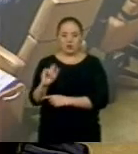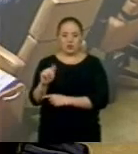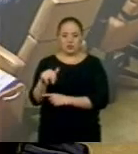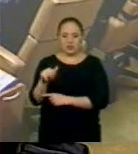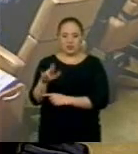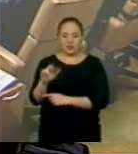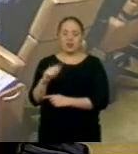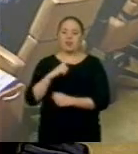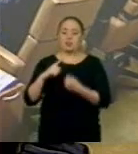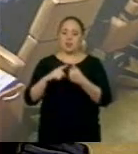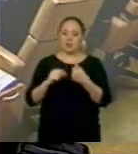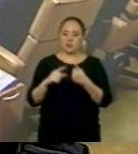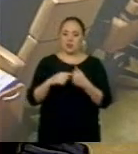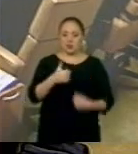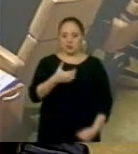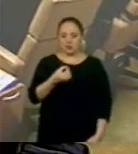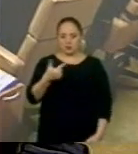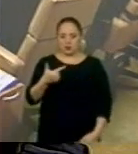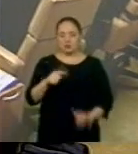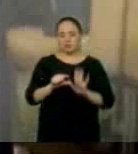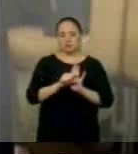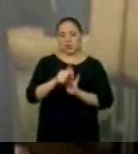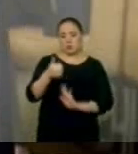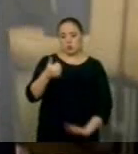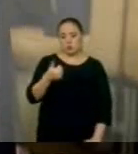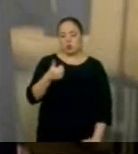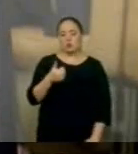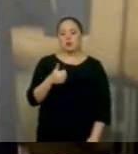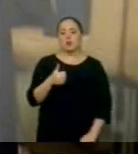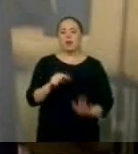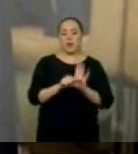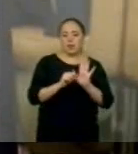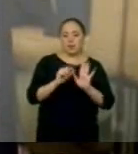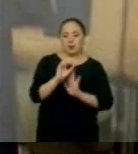artigo 100, 102, inciso 1, letras B e C.